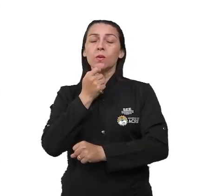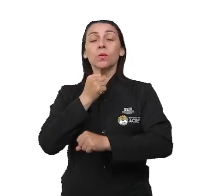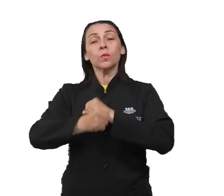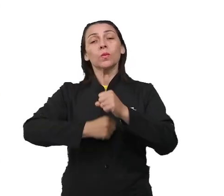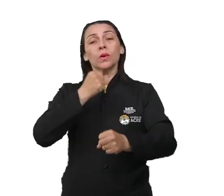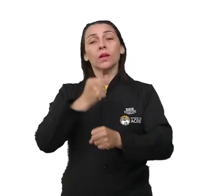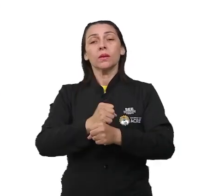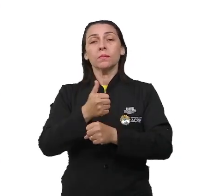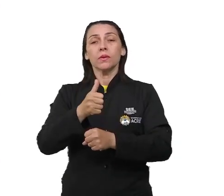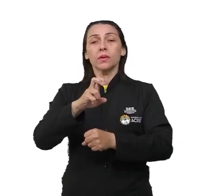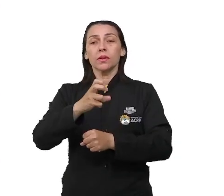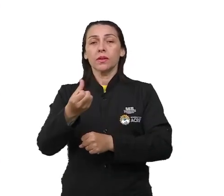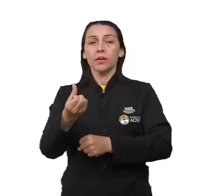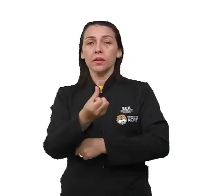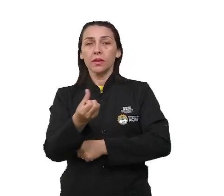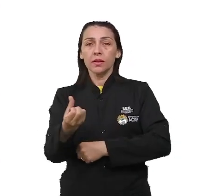de